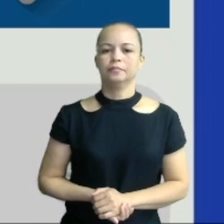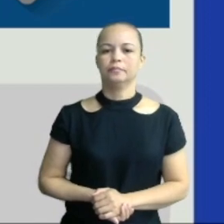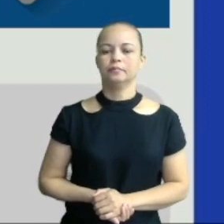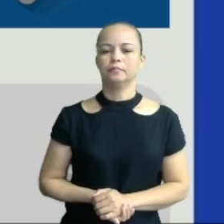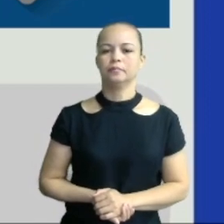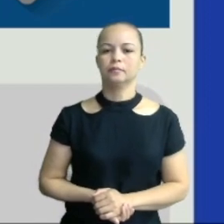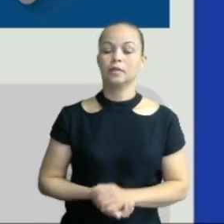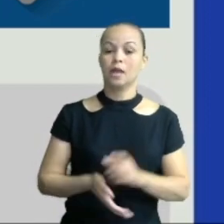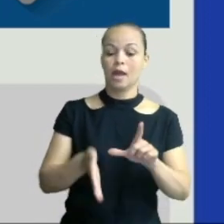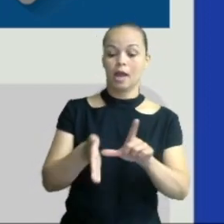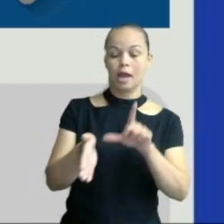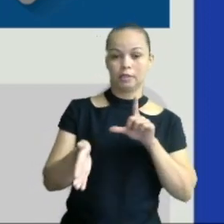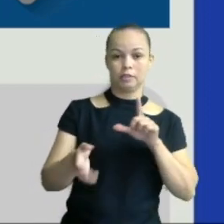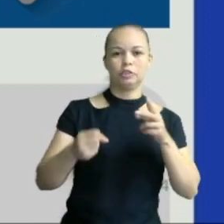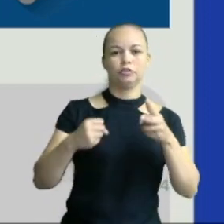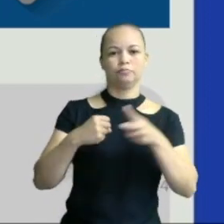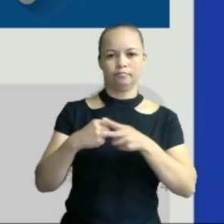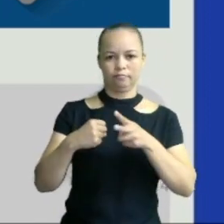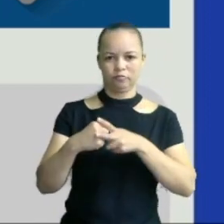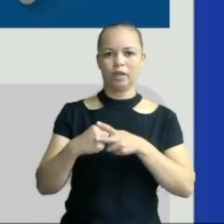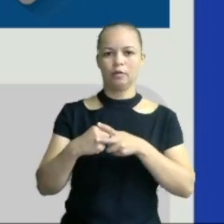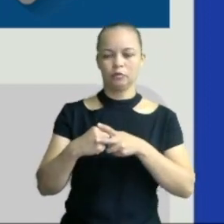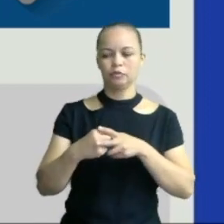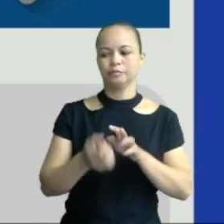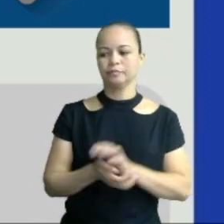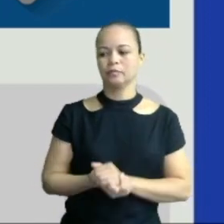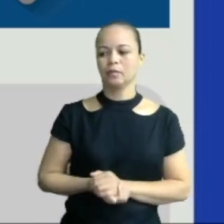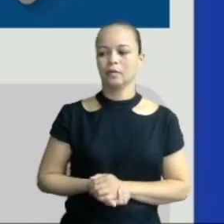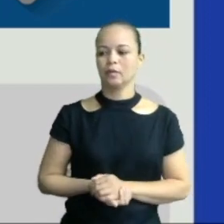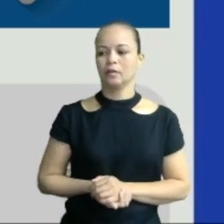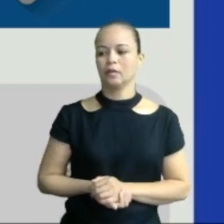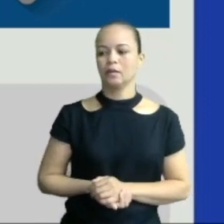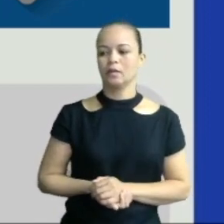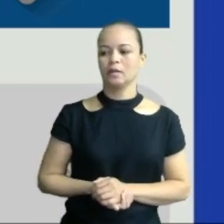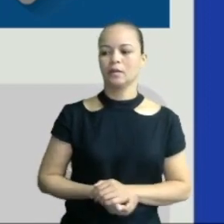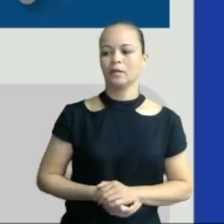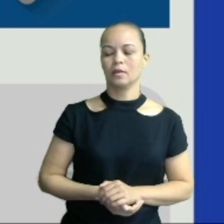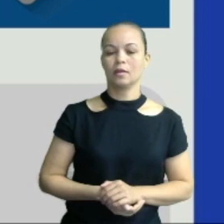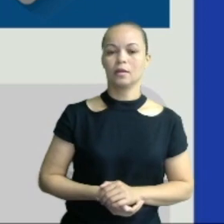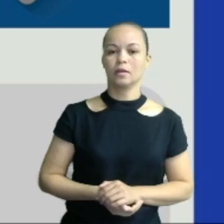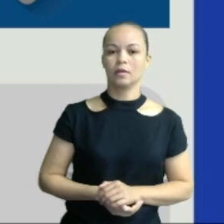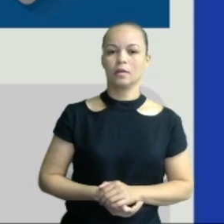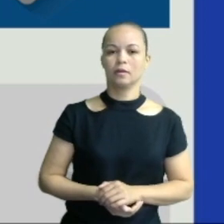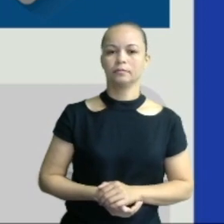Antes de verbos, meu primo começou a cumprir pena